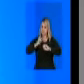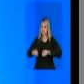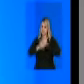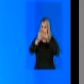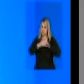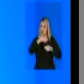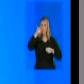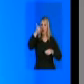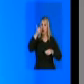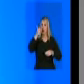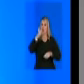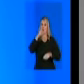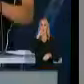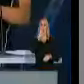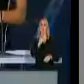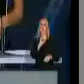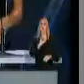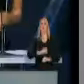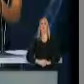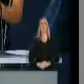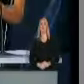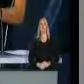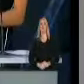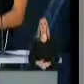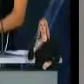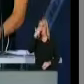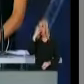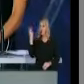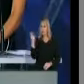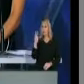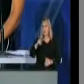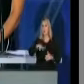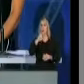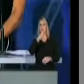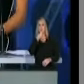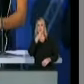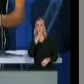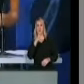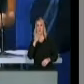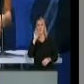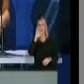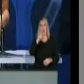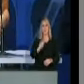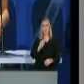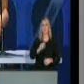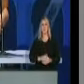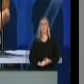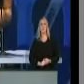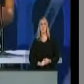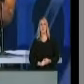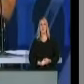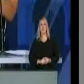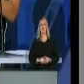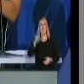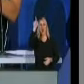Janeiro. Muito obrigada aos dois. O próximo jornalista a fazer a pergunta é Fábio Barreto, da Rede TV. Vamos ao sorteio,